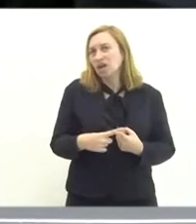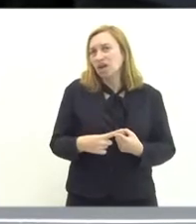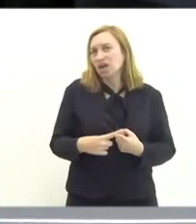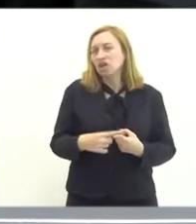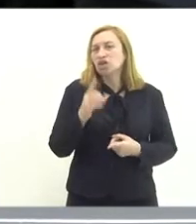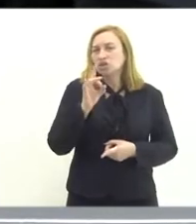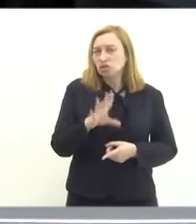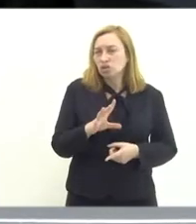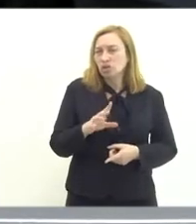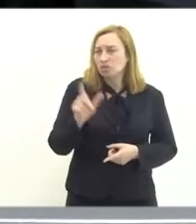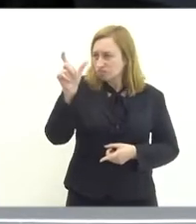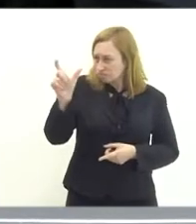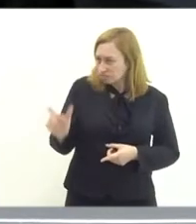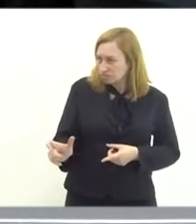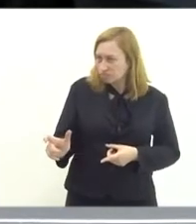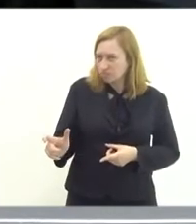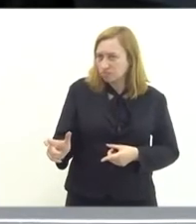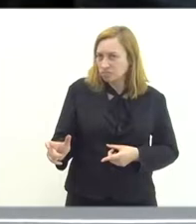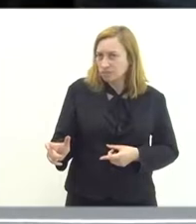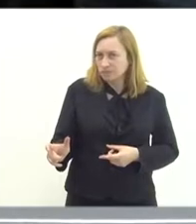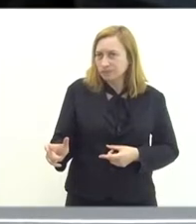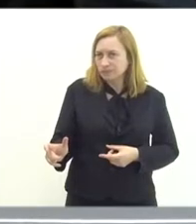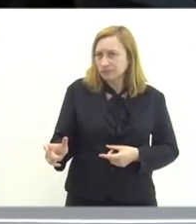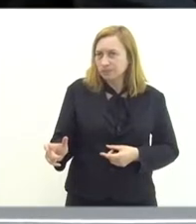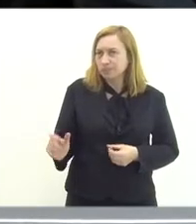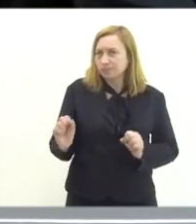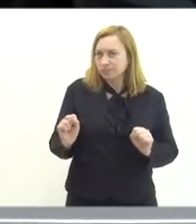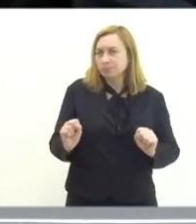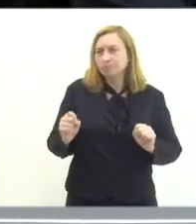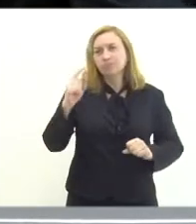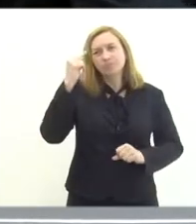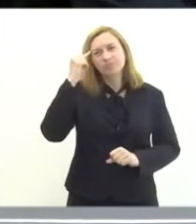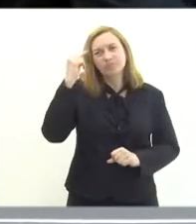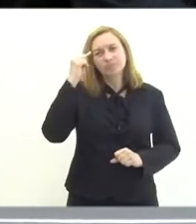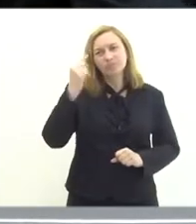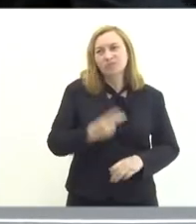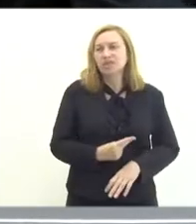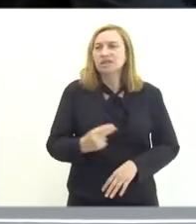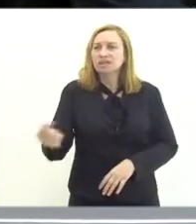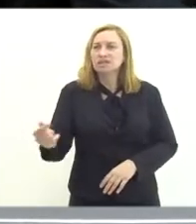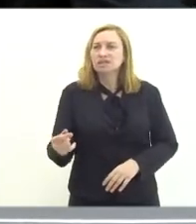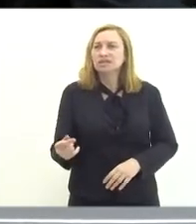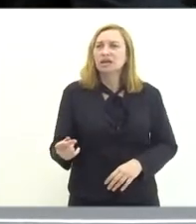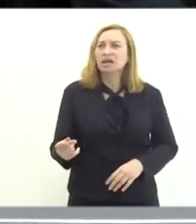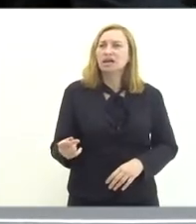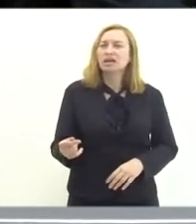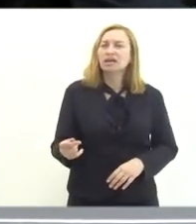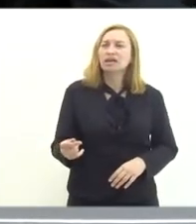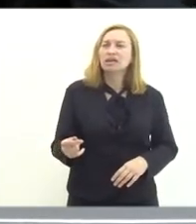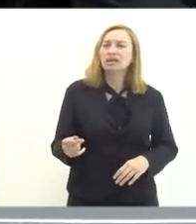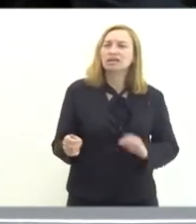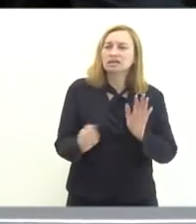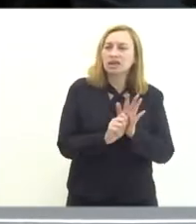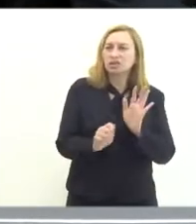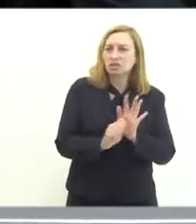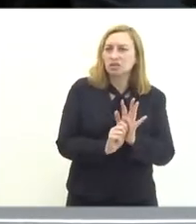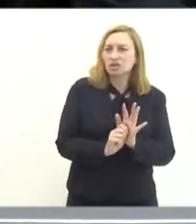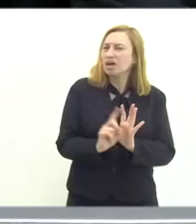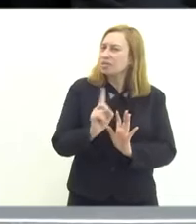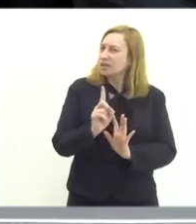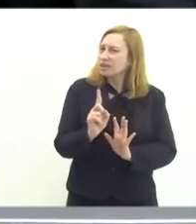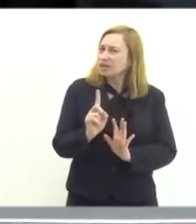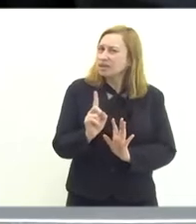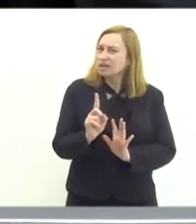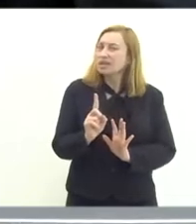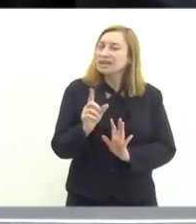só assim essa pessoa pode pensar em sair dessa situação de vulnerabilidade pensar em sair não